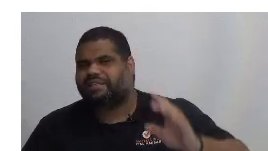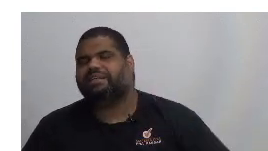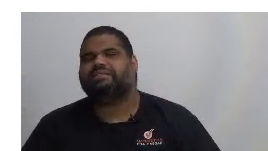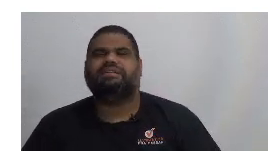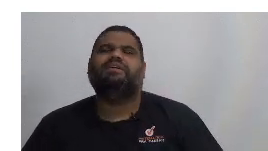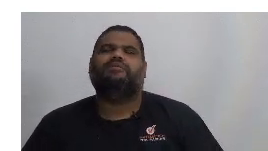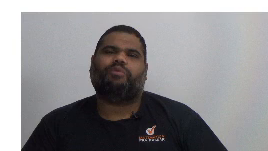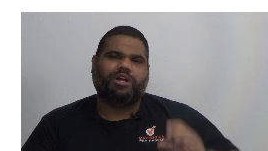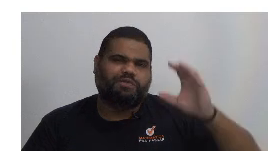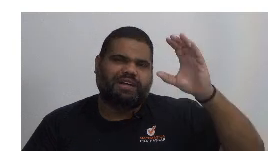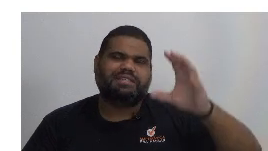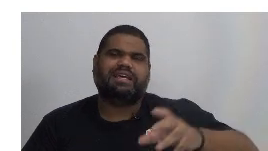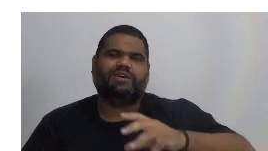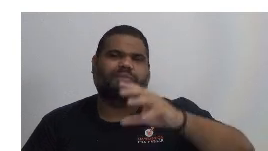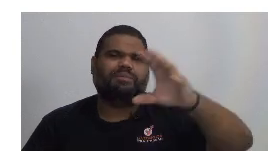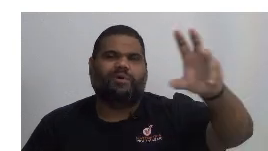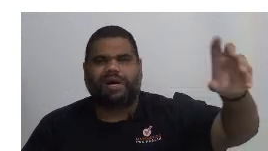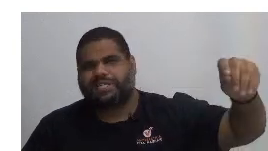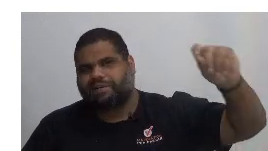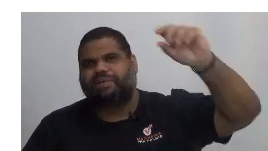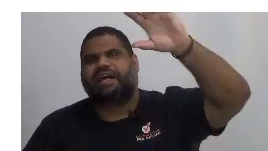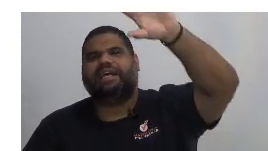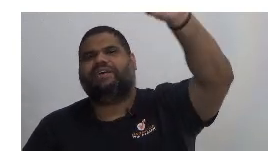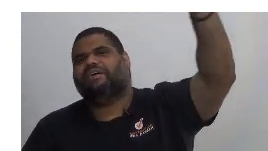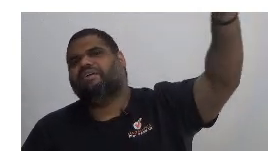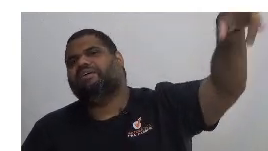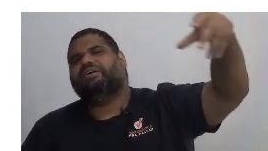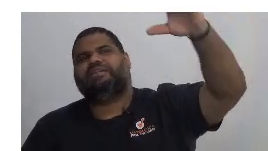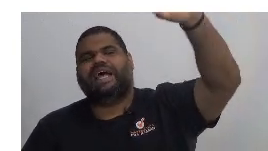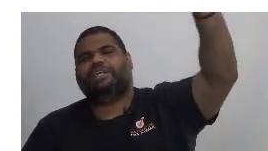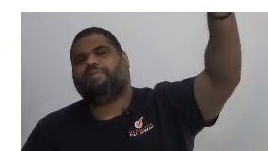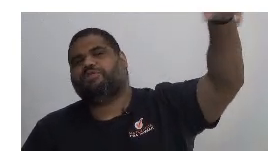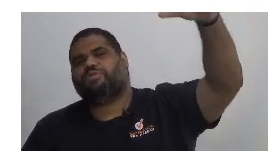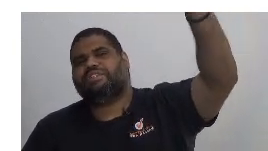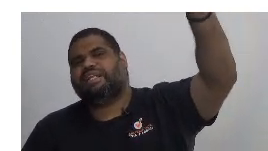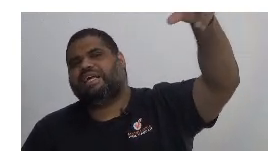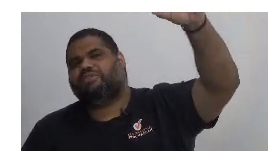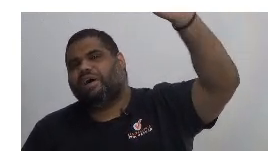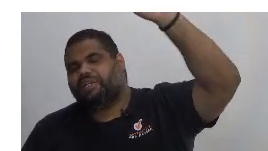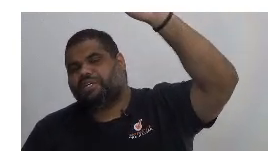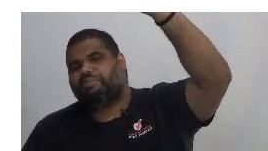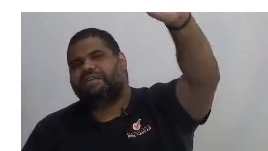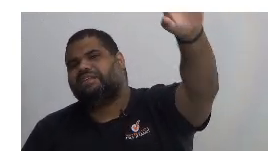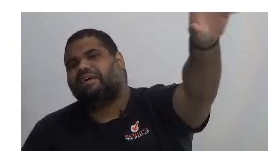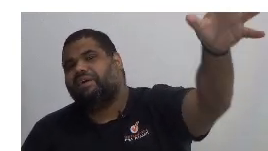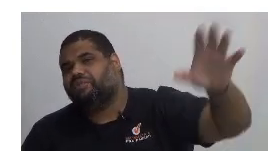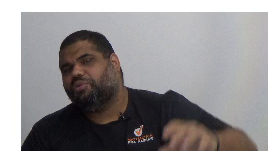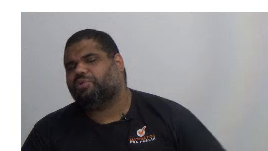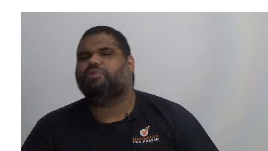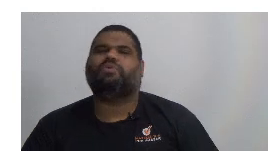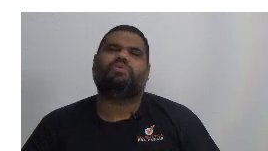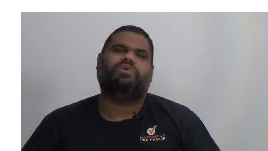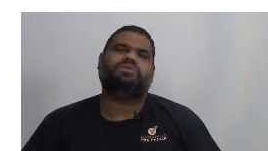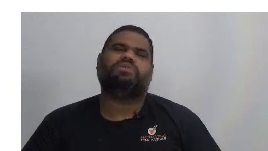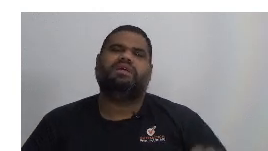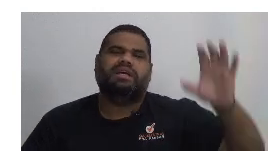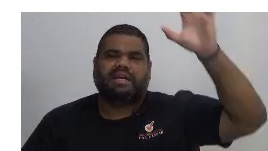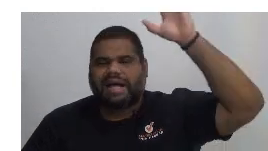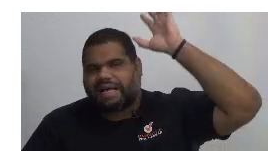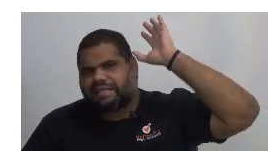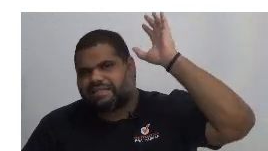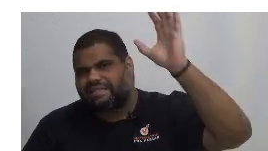ter certeza. Pode fazer aí uma amostra, pega aí, ó. 10 pessoas aleatórias que passaram aí no último